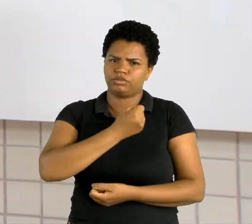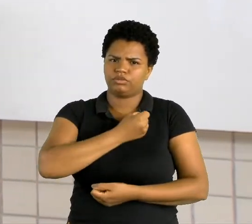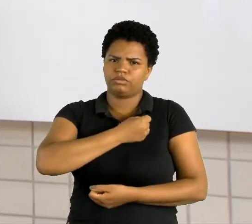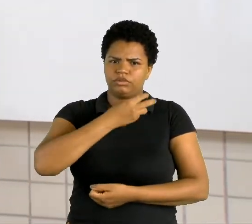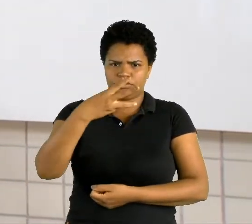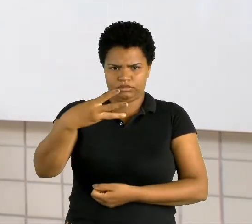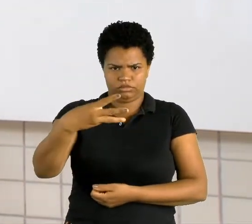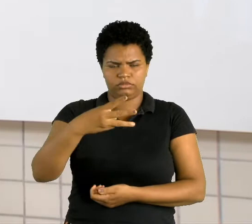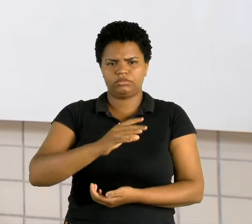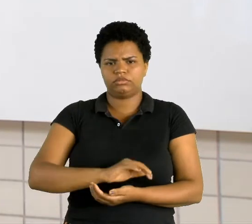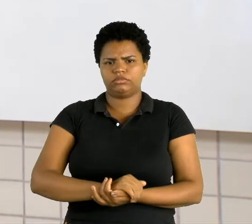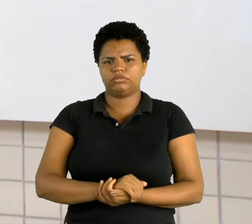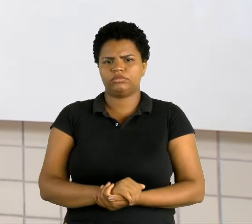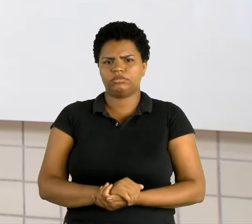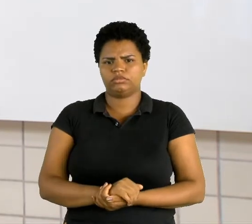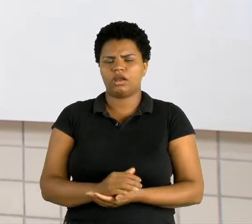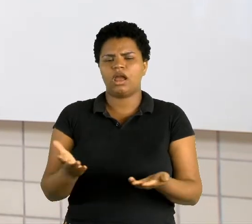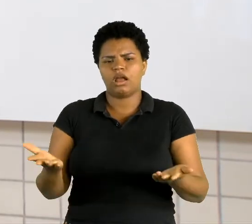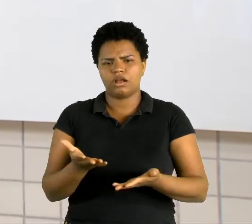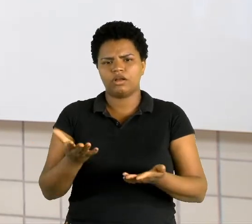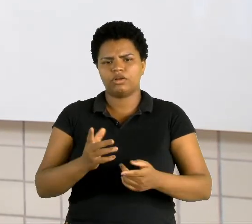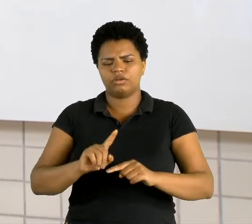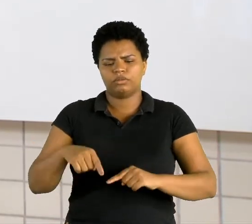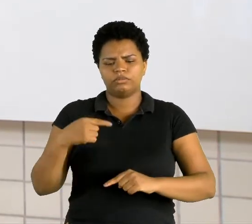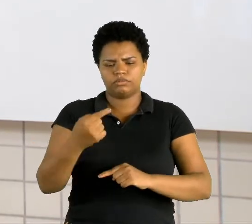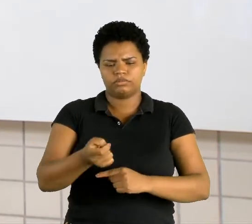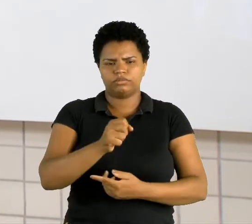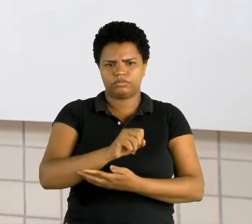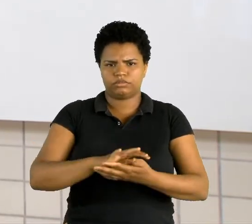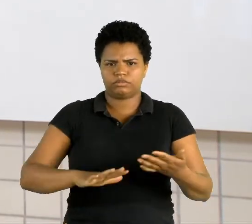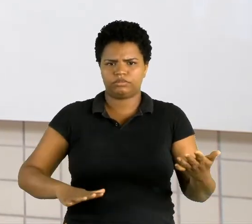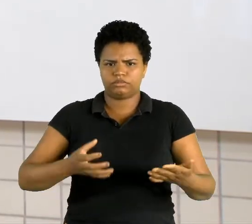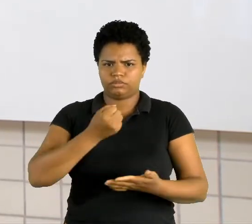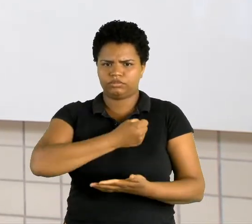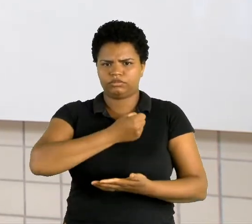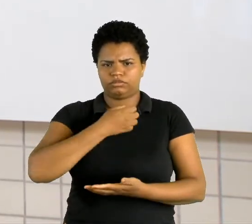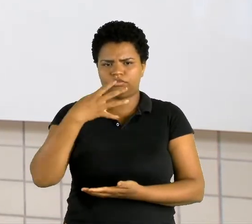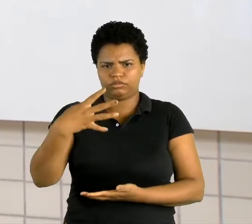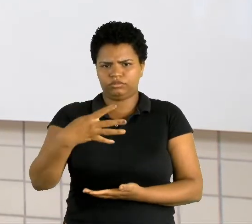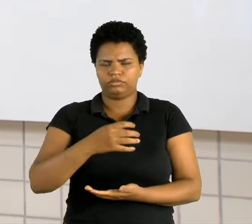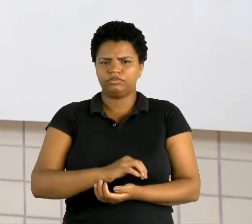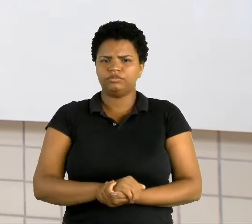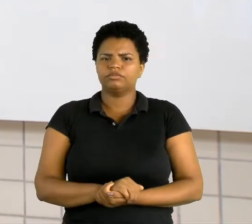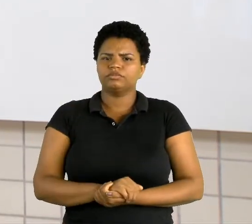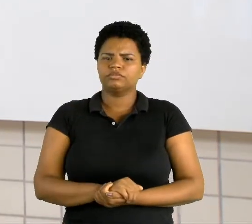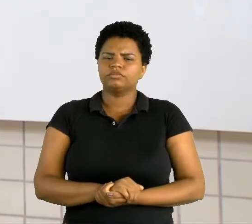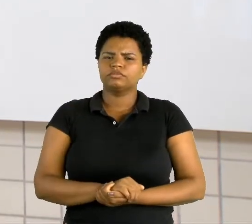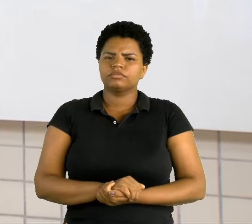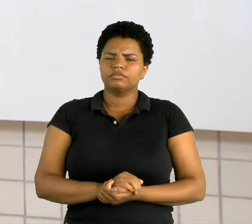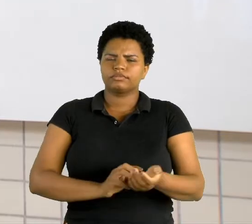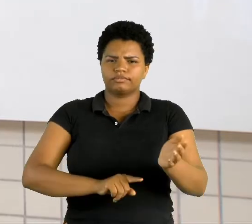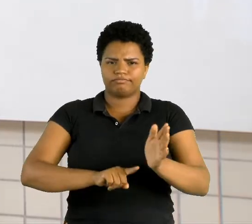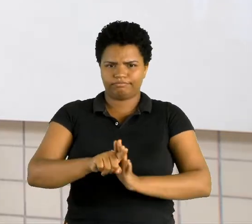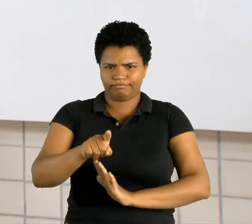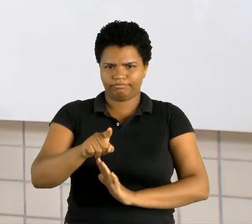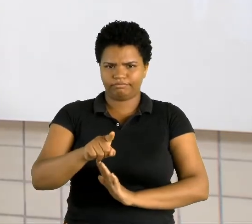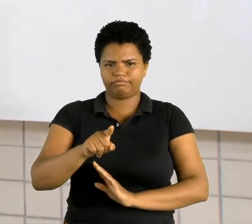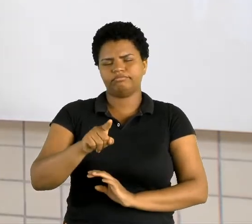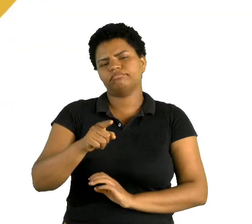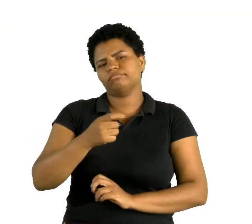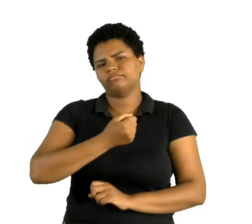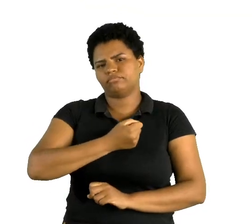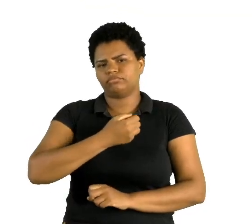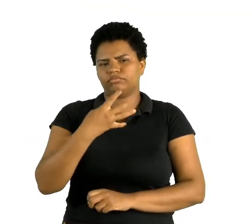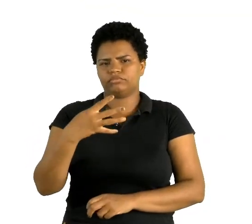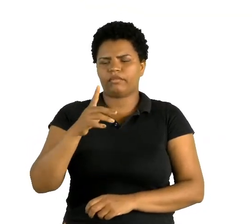3. Então agora nós vamos para a atividade de número 4. E a pergunta da número 4 é o seguinte: